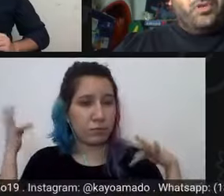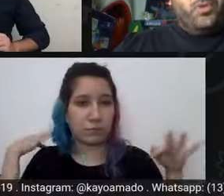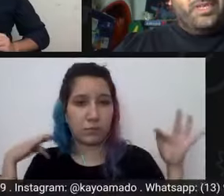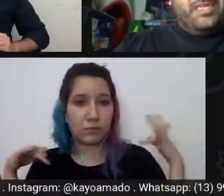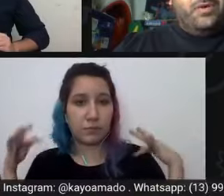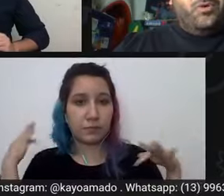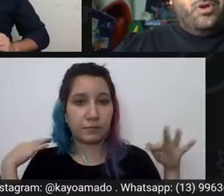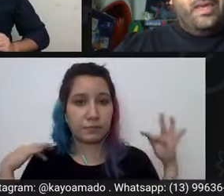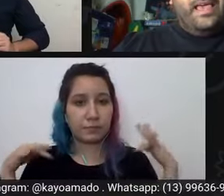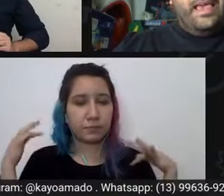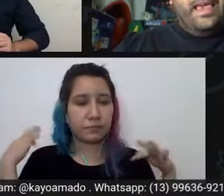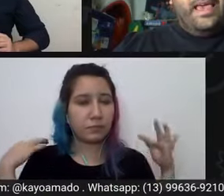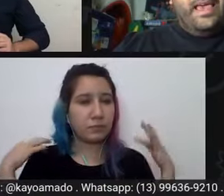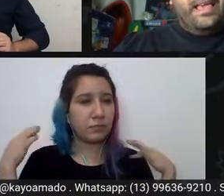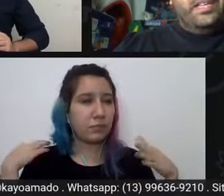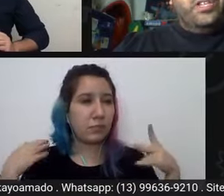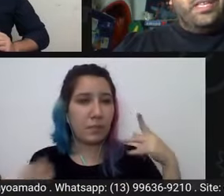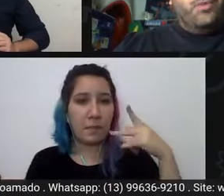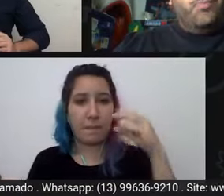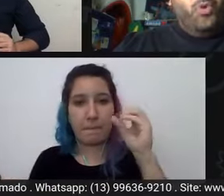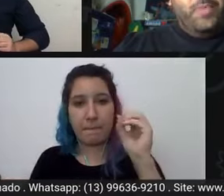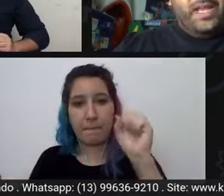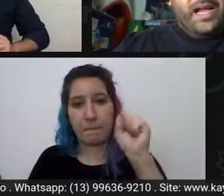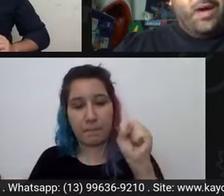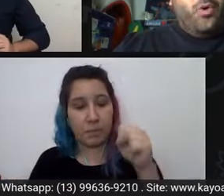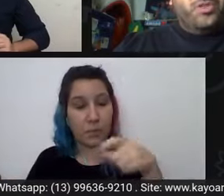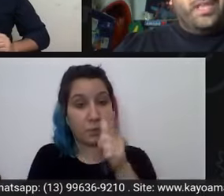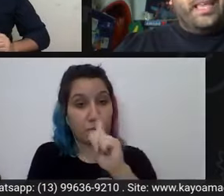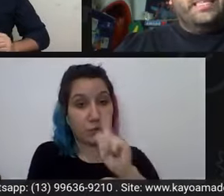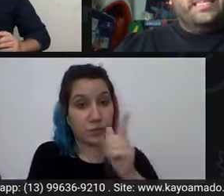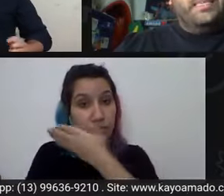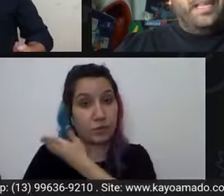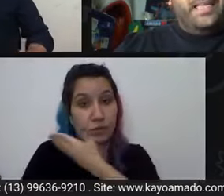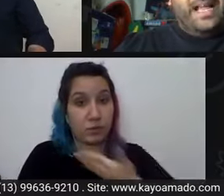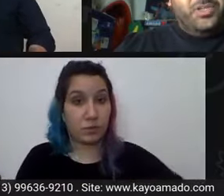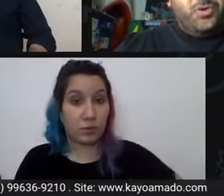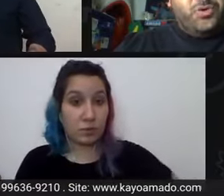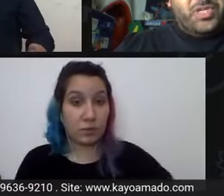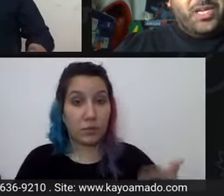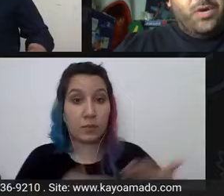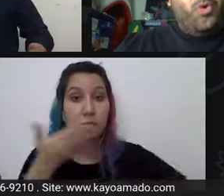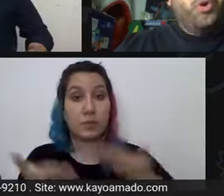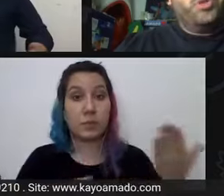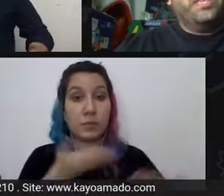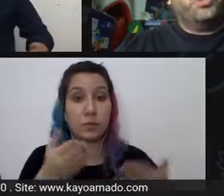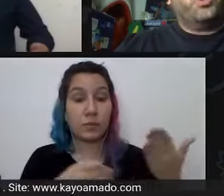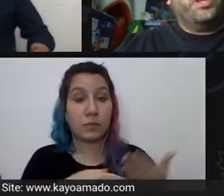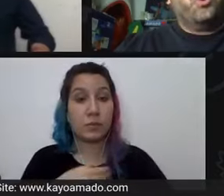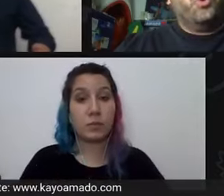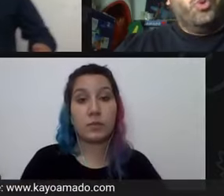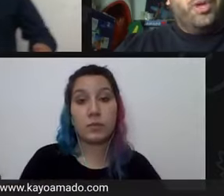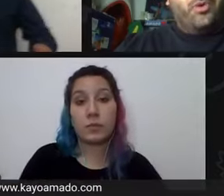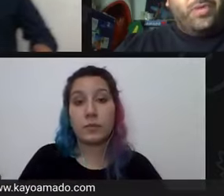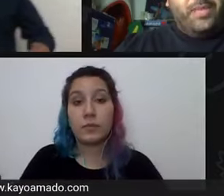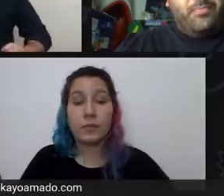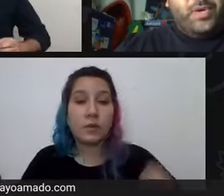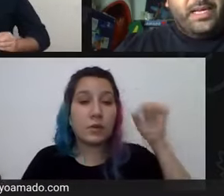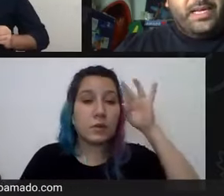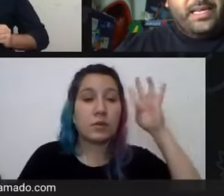uma pós-graduação, em gestão pública, outra em acessibilidade e inclusão, outra em história e